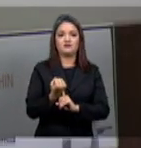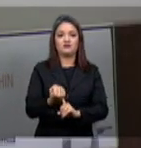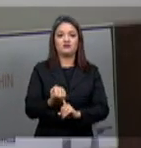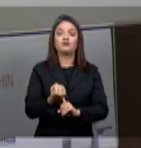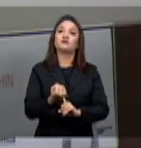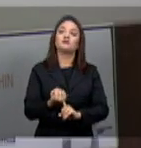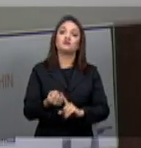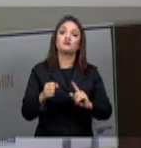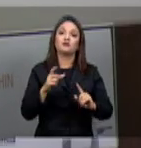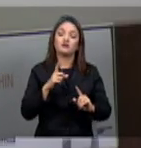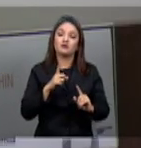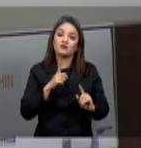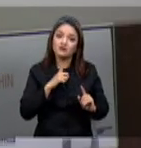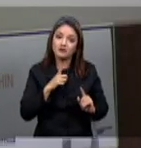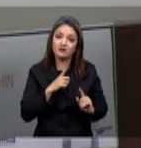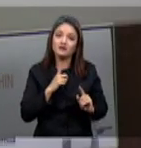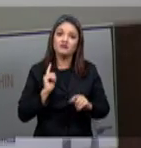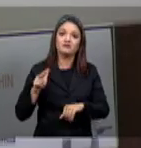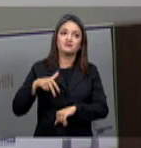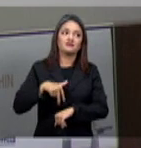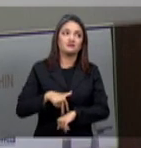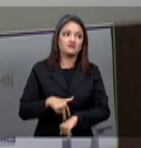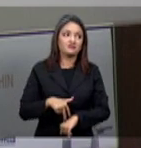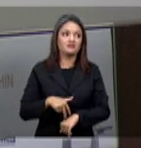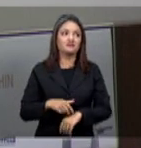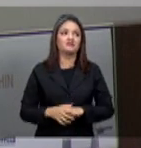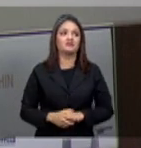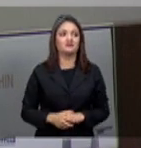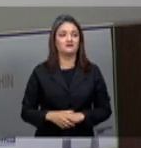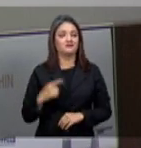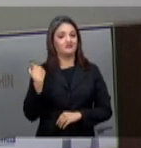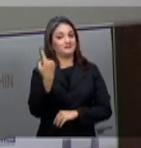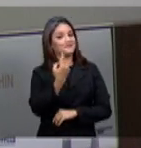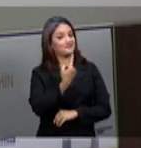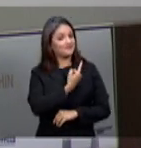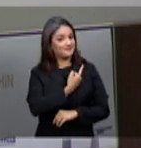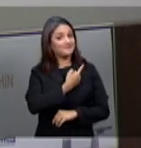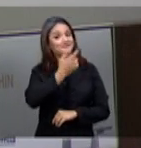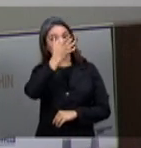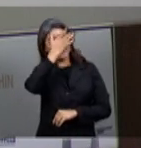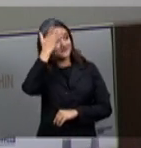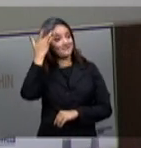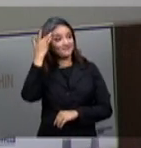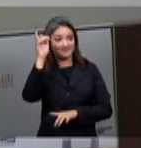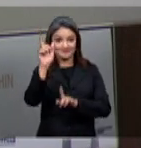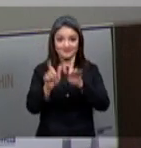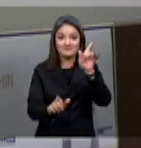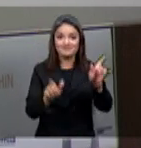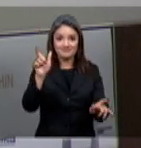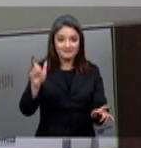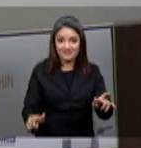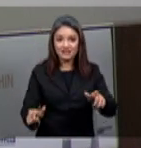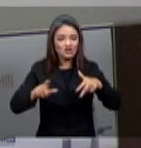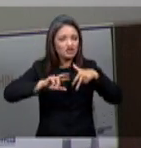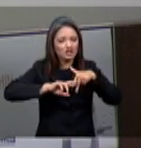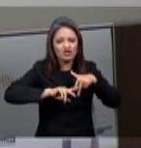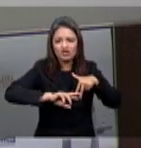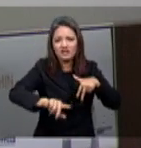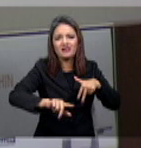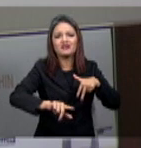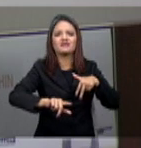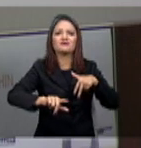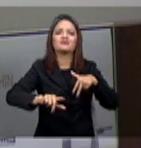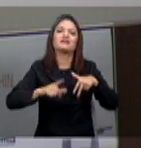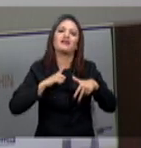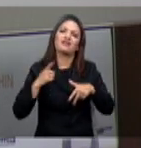lugar e nós somos antes de tudo pessoas e pessoas de todos os gêneros que aqui